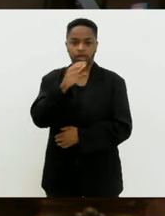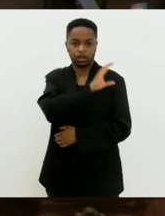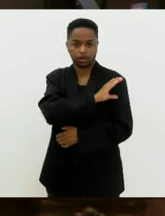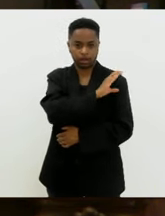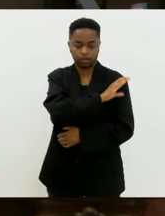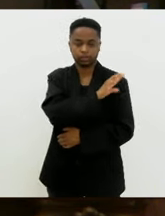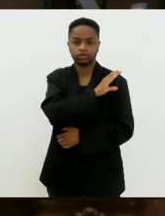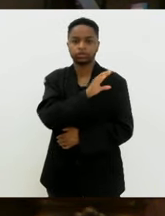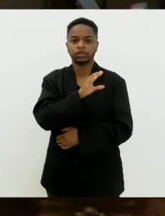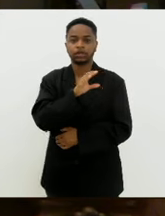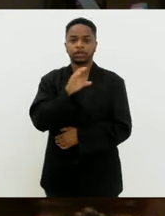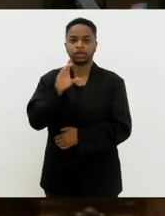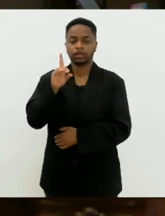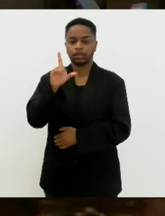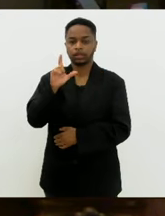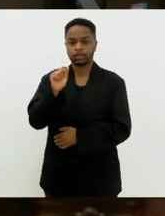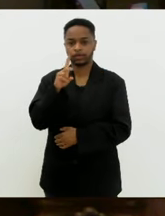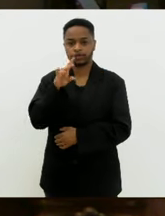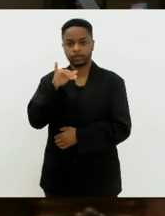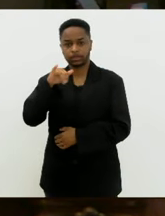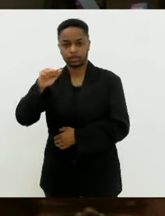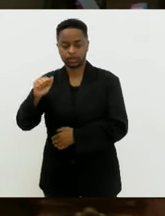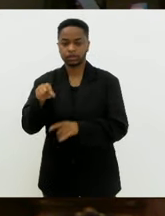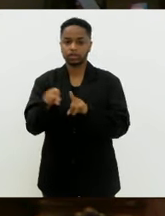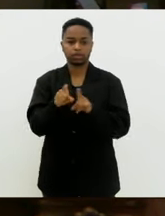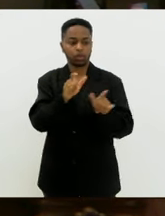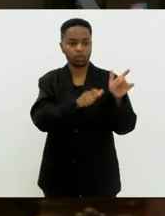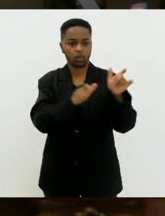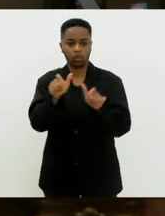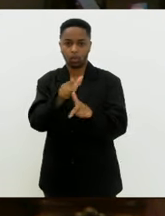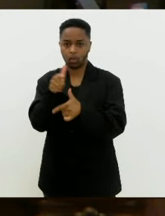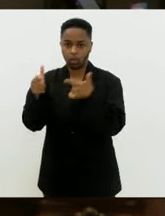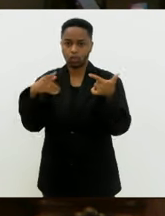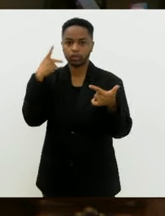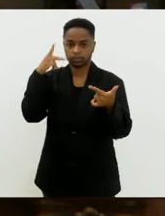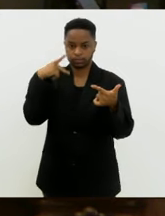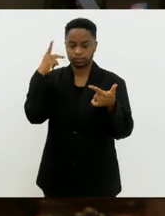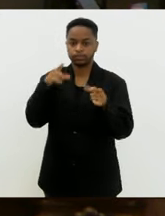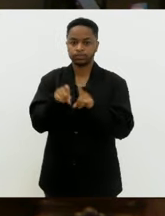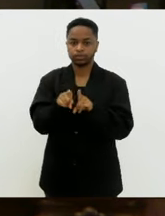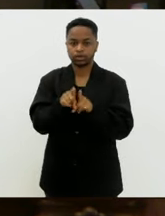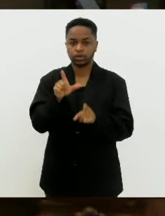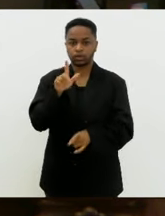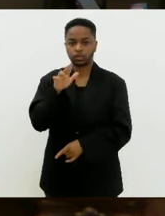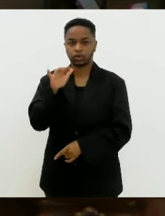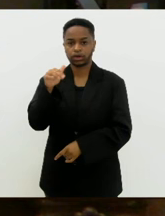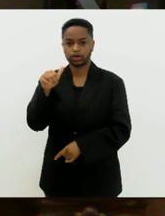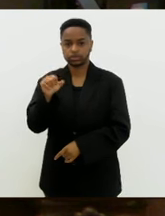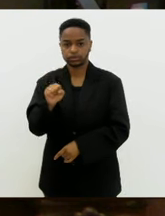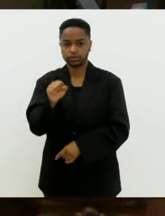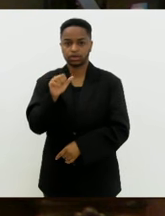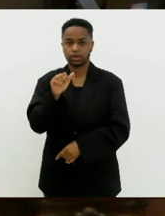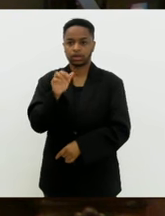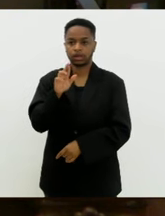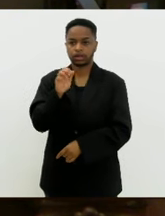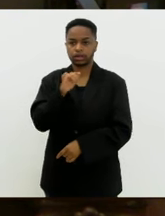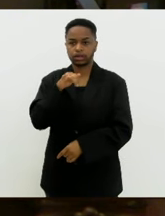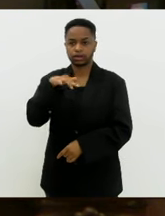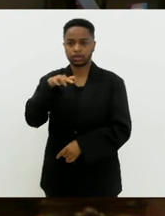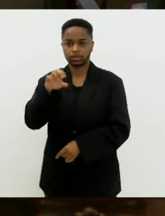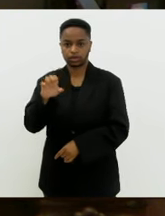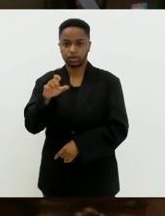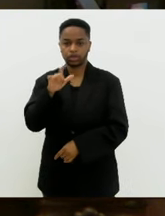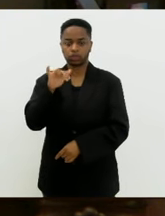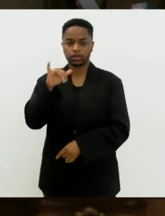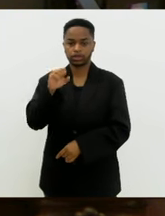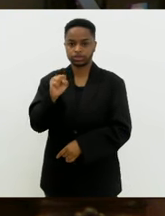Yasmin Cavalero, João Pacheco, Pietro Vieira, Lucas Cunha, Rayan Moroni, Luiz Carlos e Beatriz